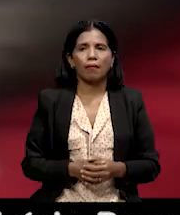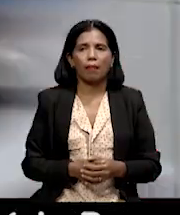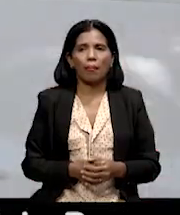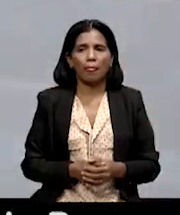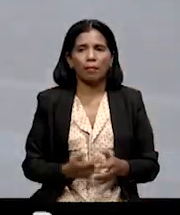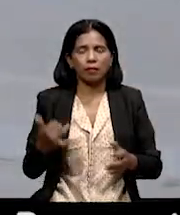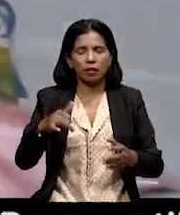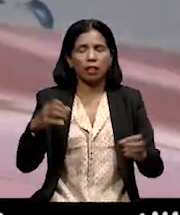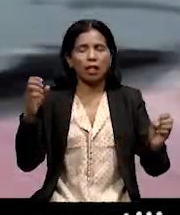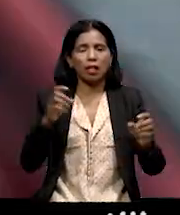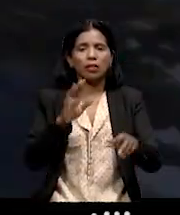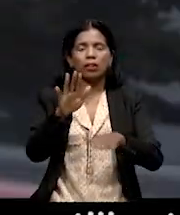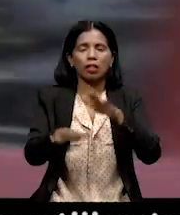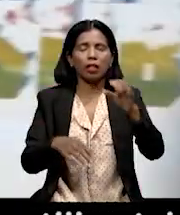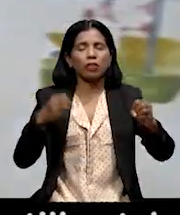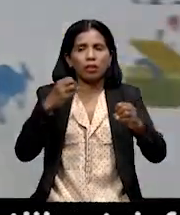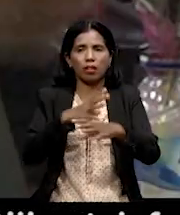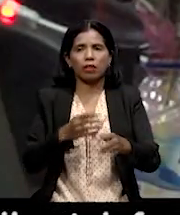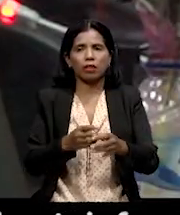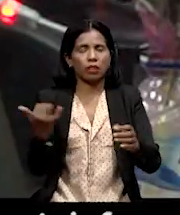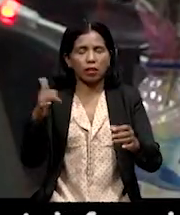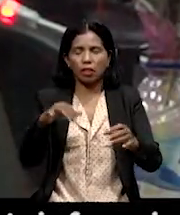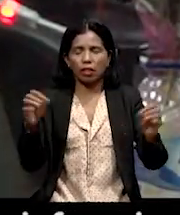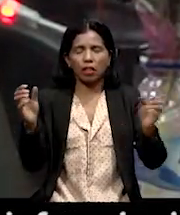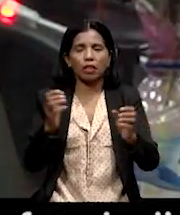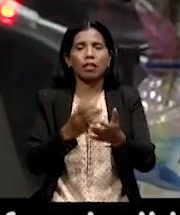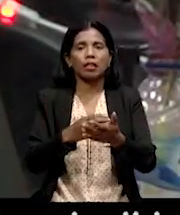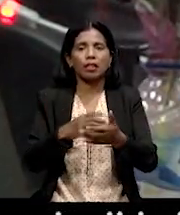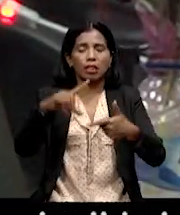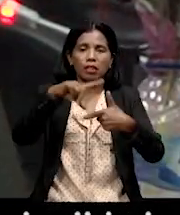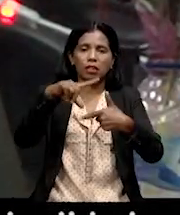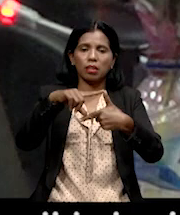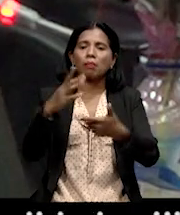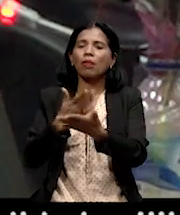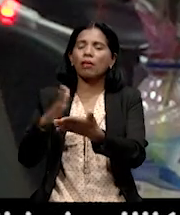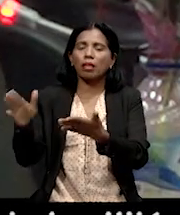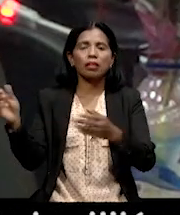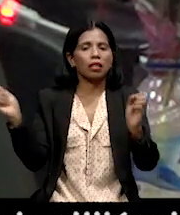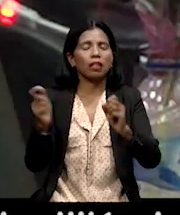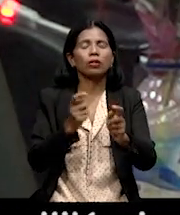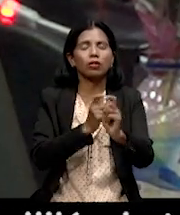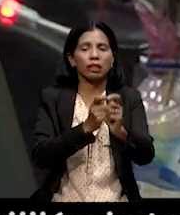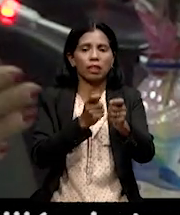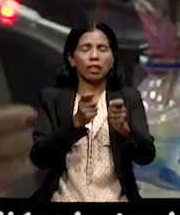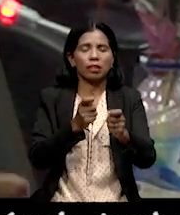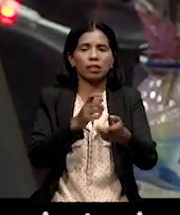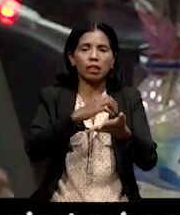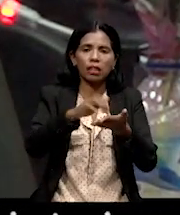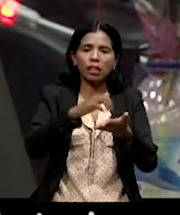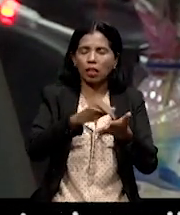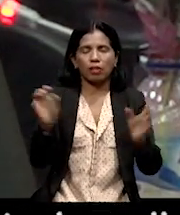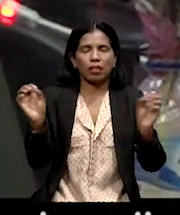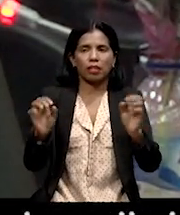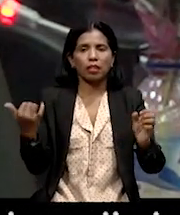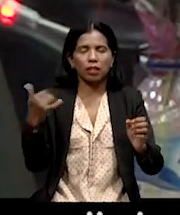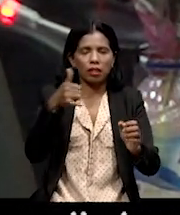tamba motorizado sira, sira balung lai sim, sim, sosa deit, sira tamaba, e sira tal. Careta bele saide, bele,